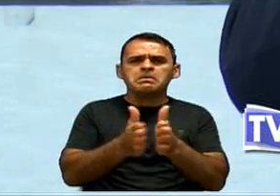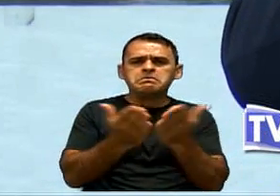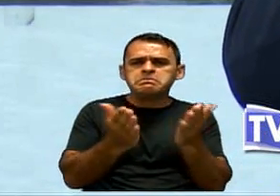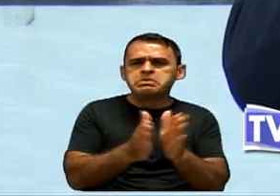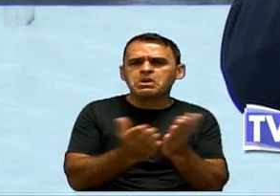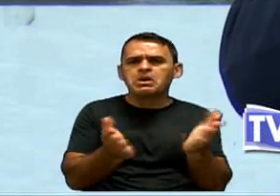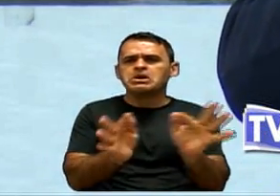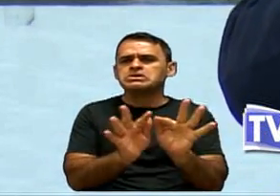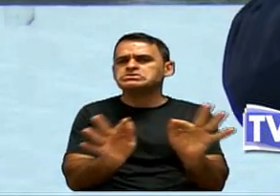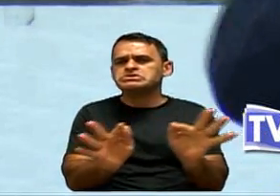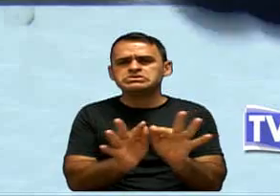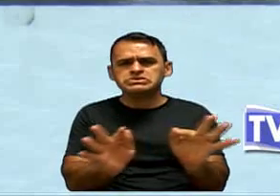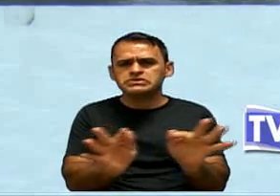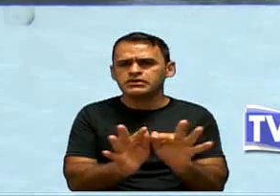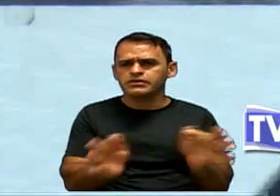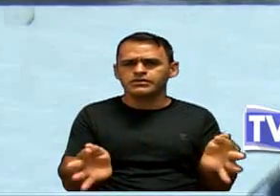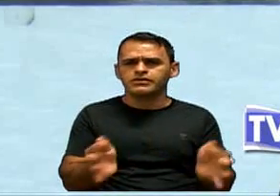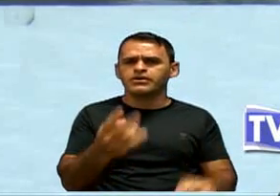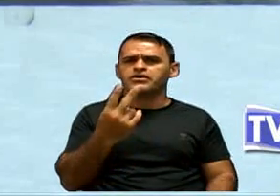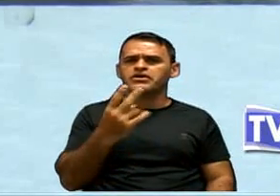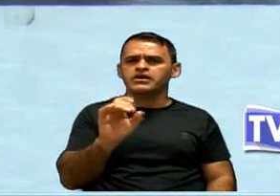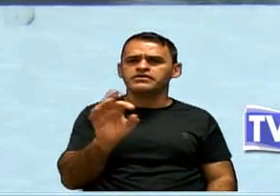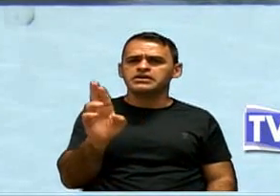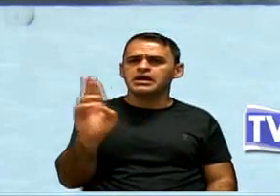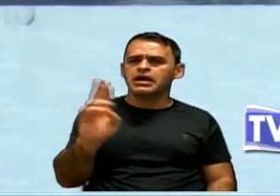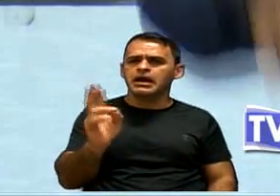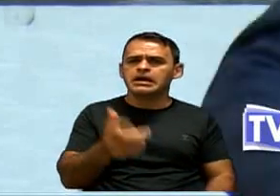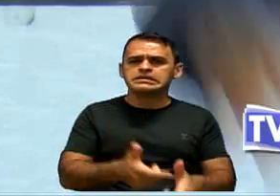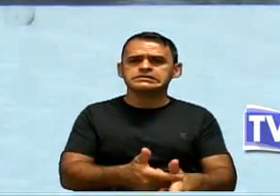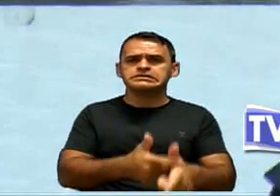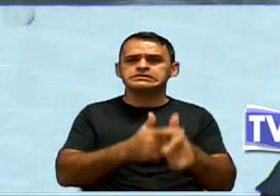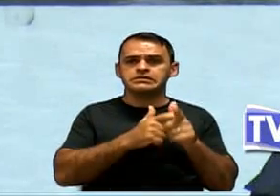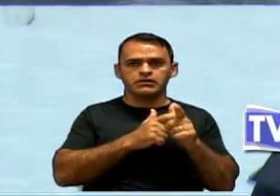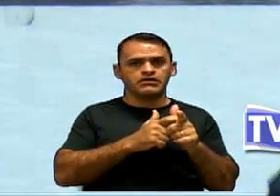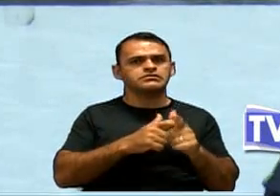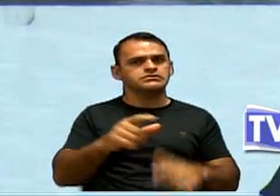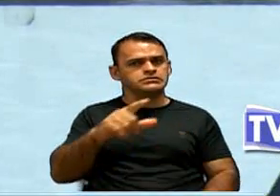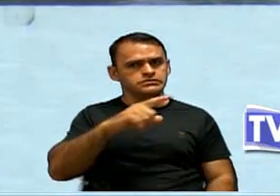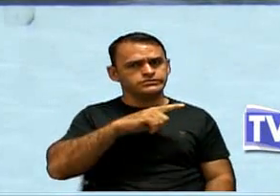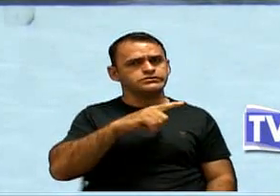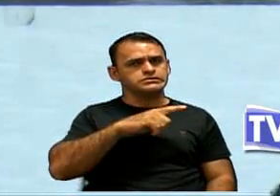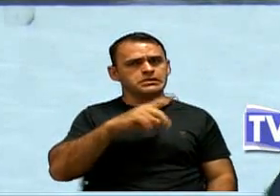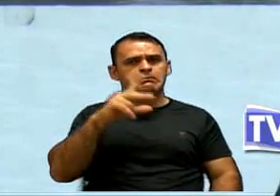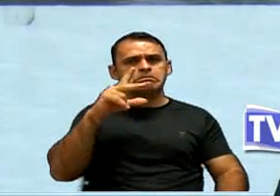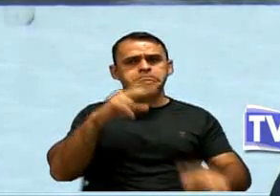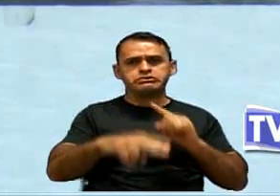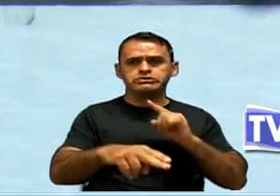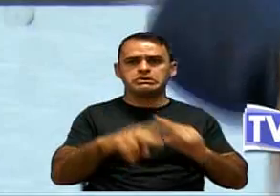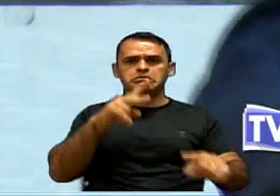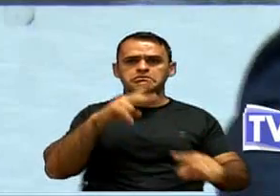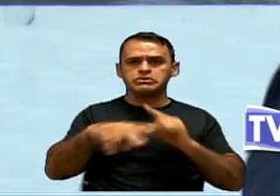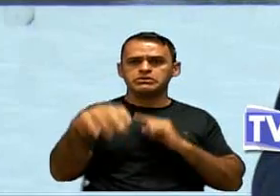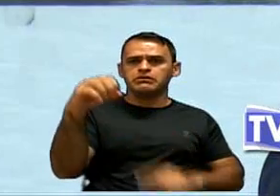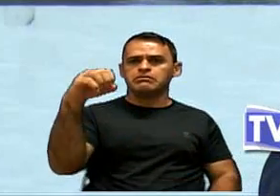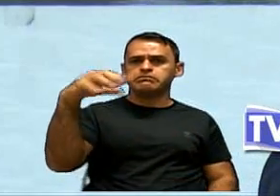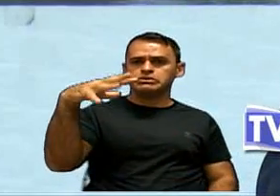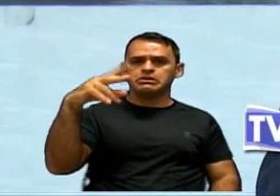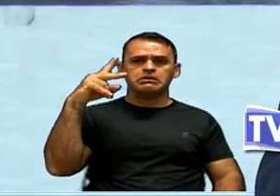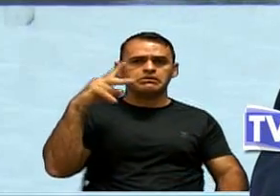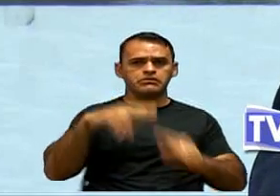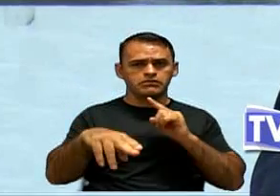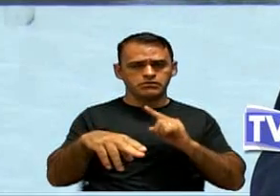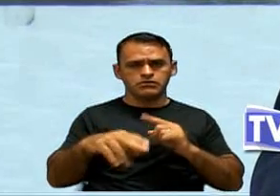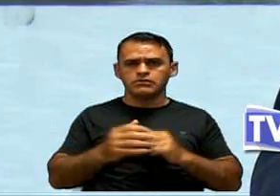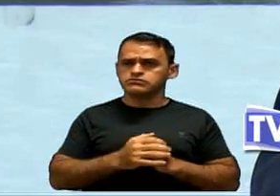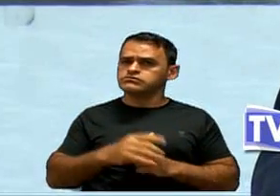que fica devendo 20 cruzeiro, 20 real lá, os caras vão cortar a luz, não faz ligação. Inclusive lá na